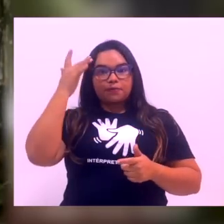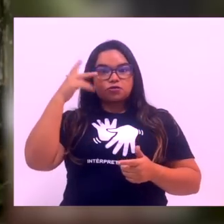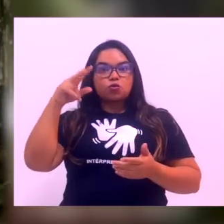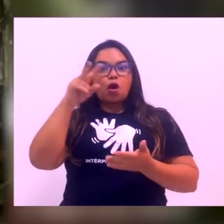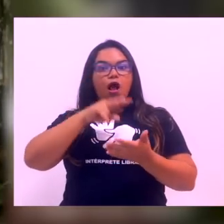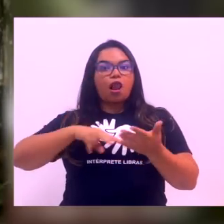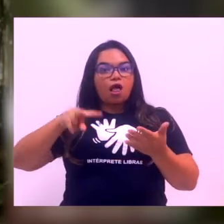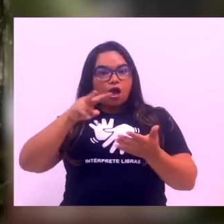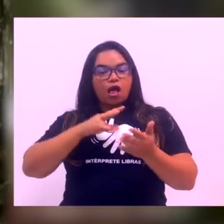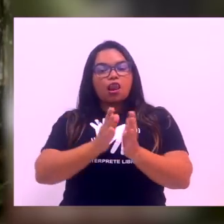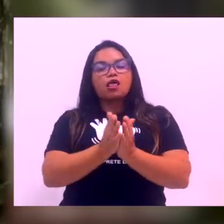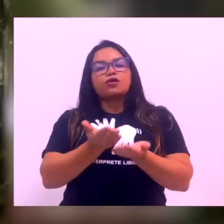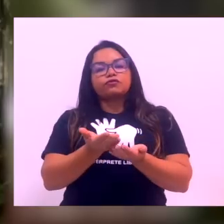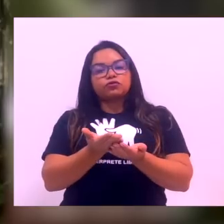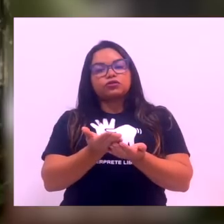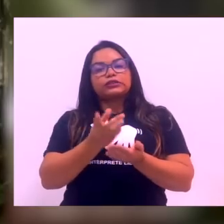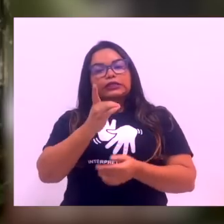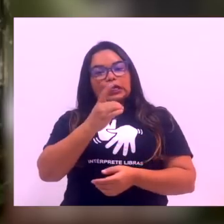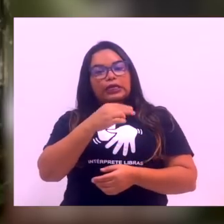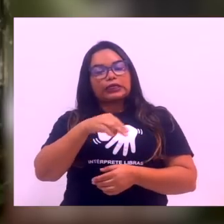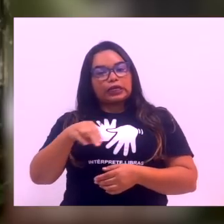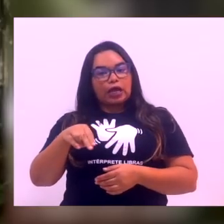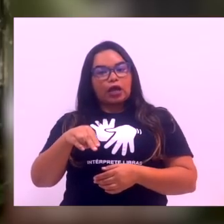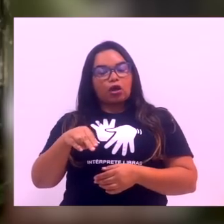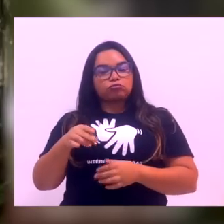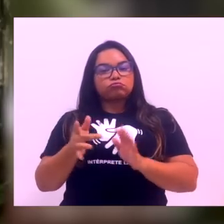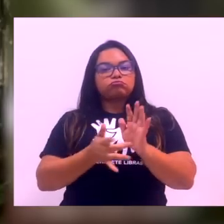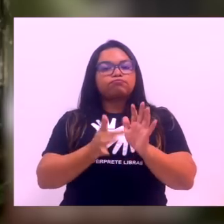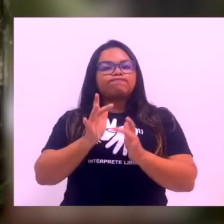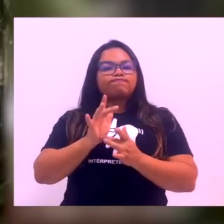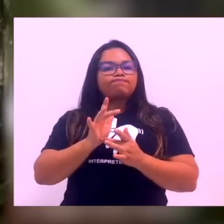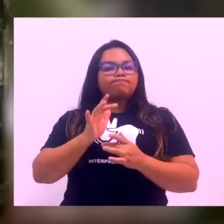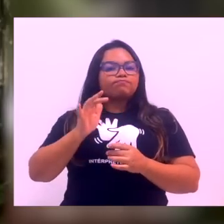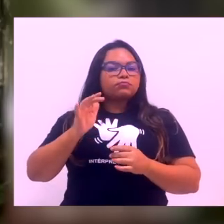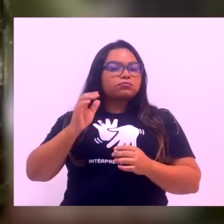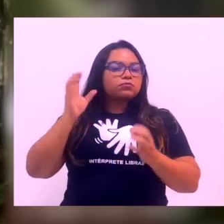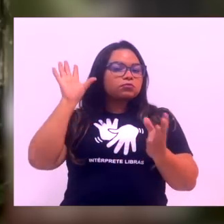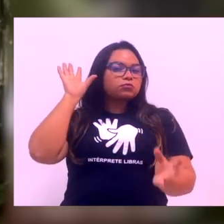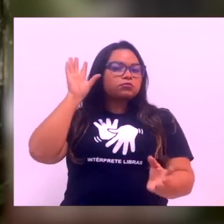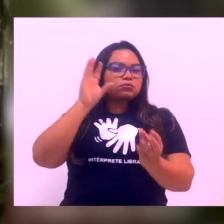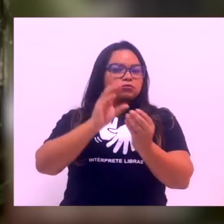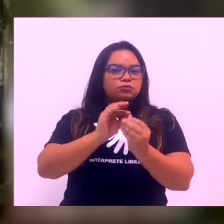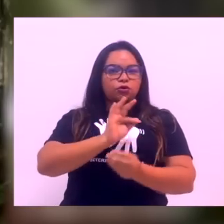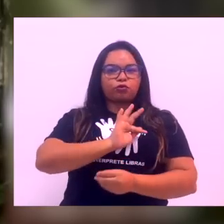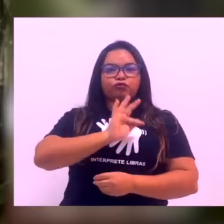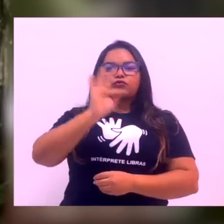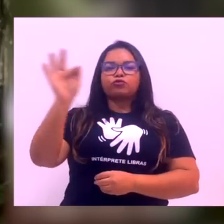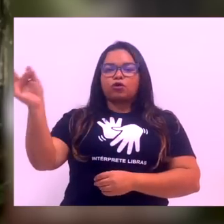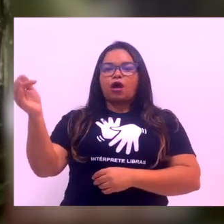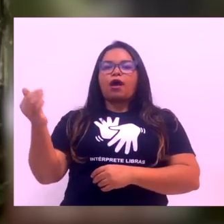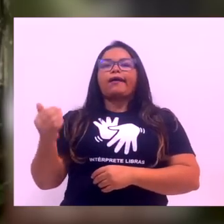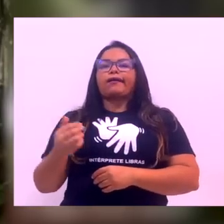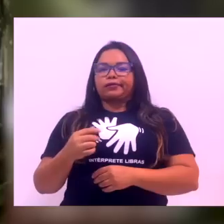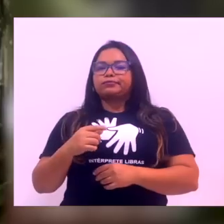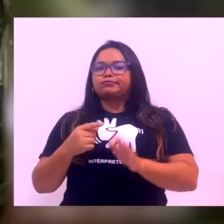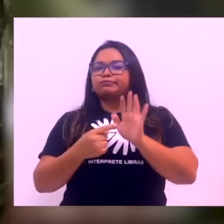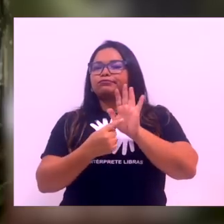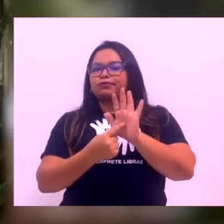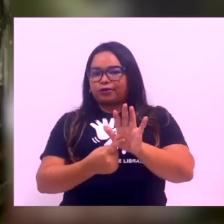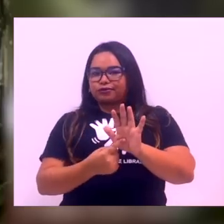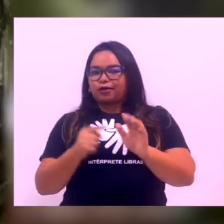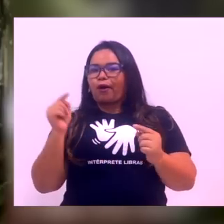virem a abominação que causa desolação, então que o leitor de Daniel compreenda, falando sobre o